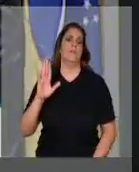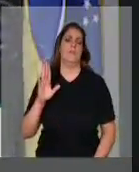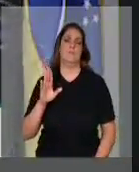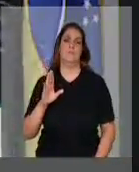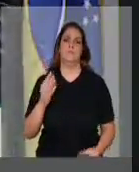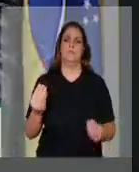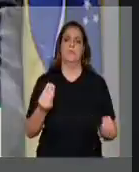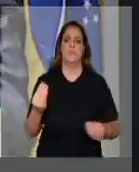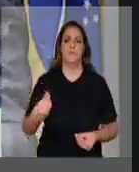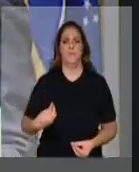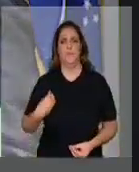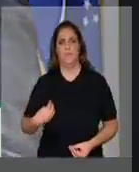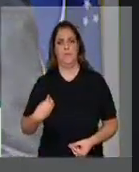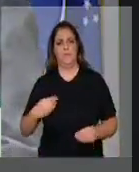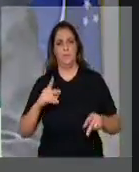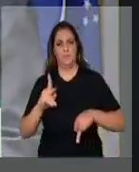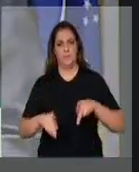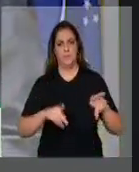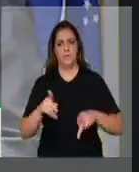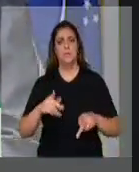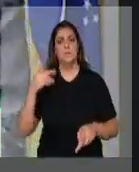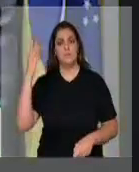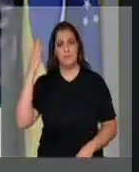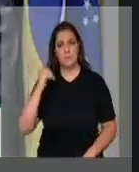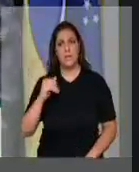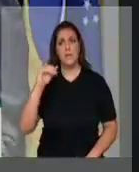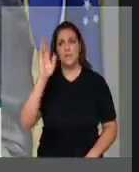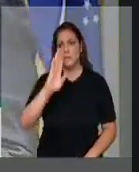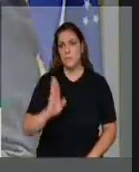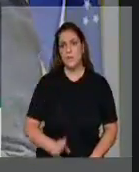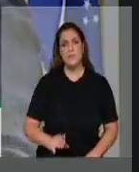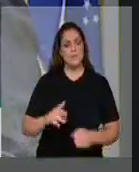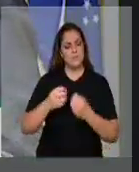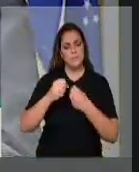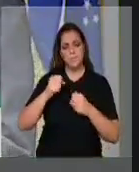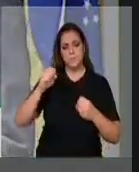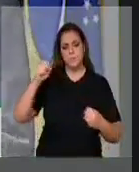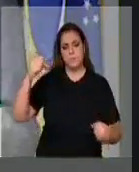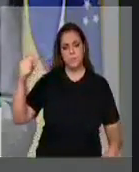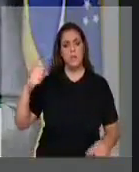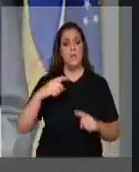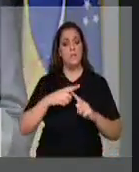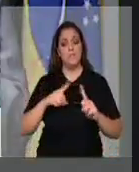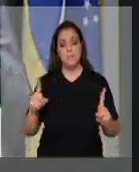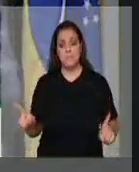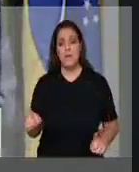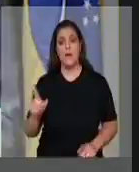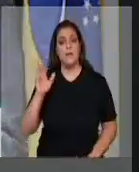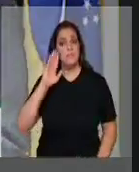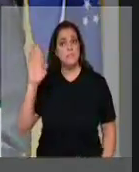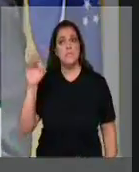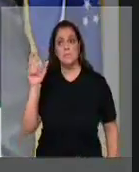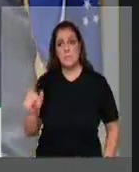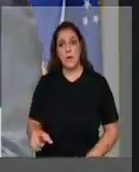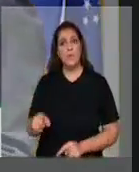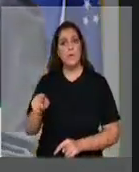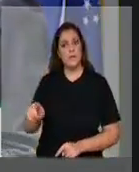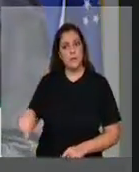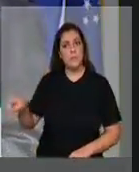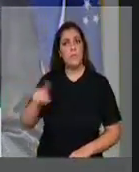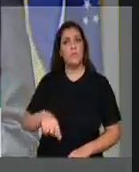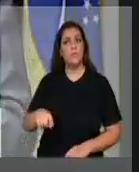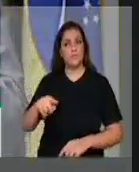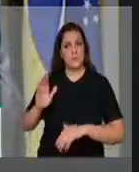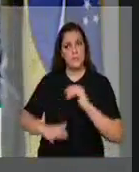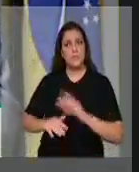né? Apesar do país ser um país de tamanho continental, mas sem sombra de dúvida são vocês, não é, que estão na casa